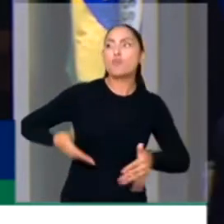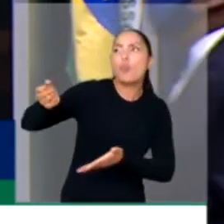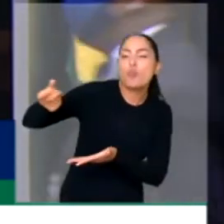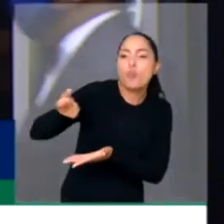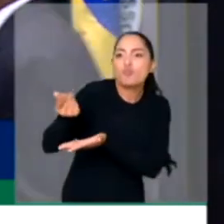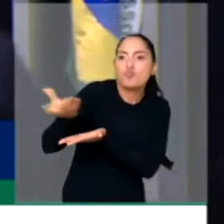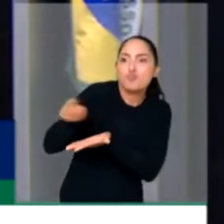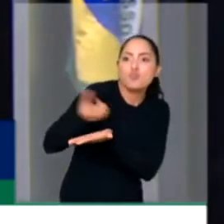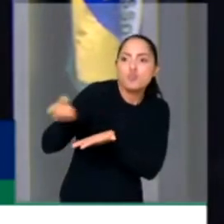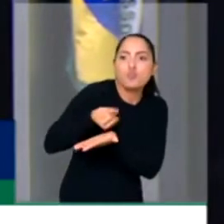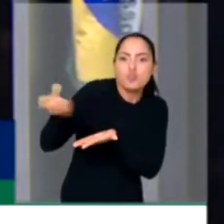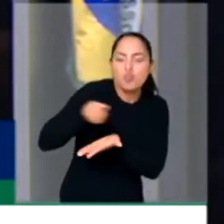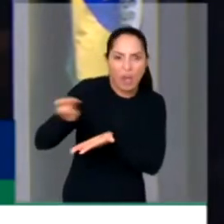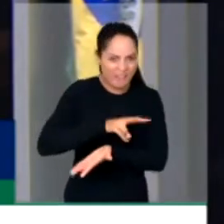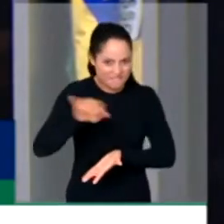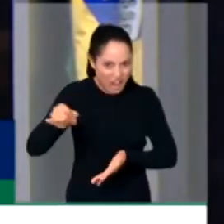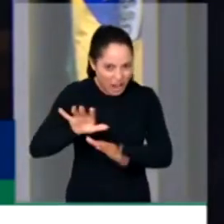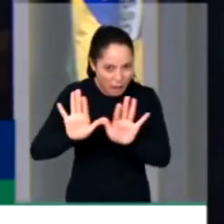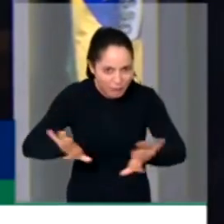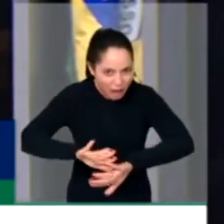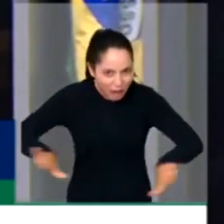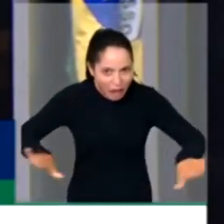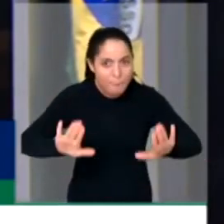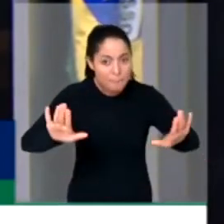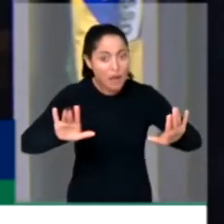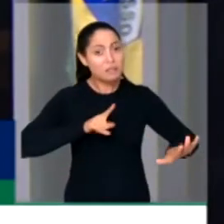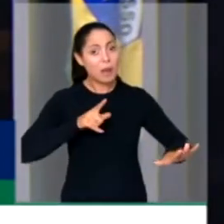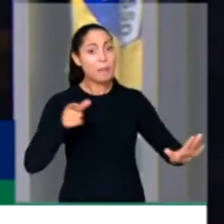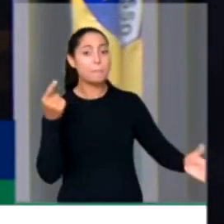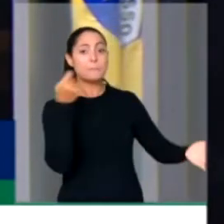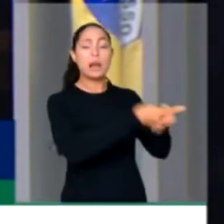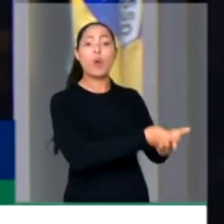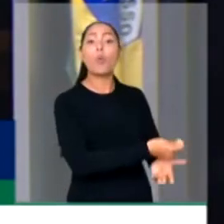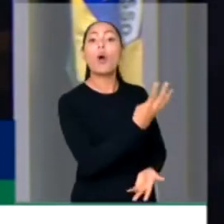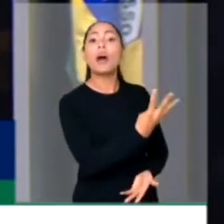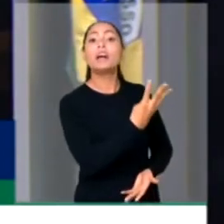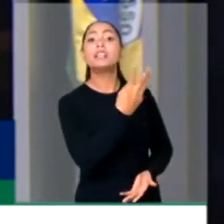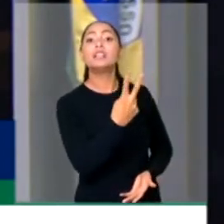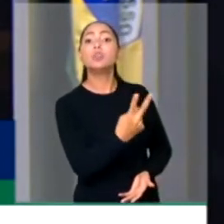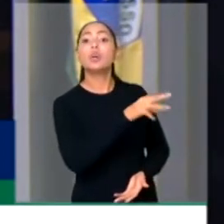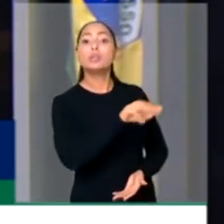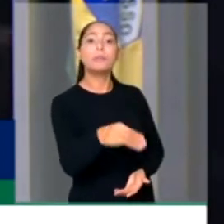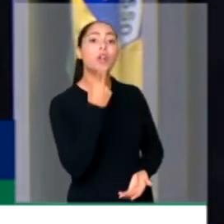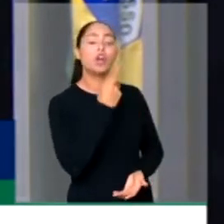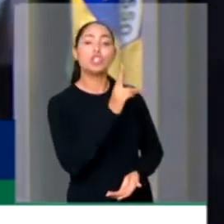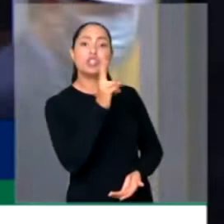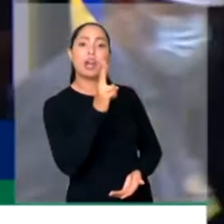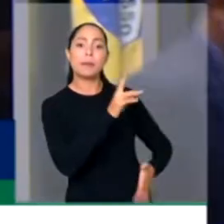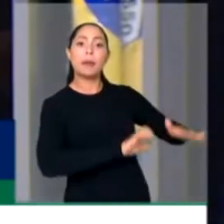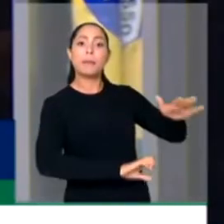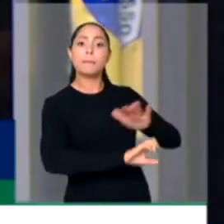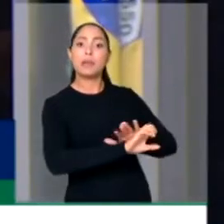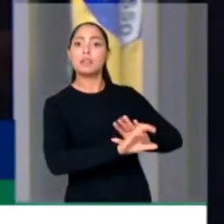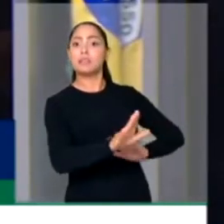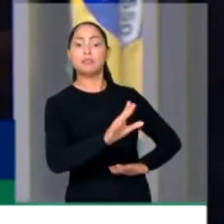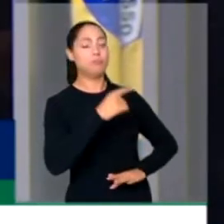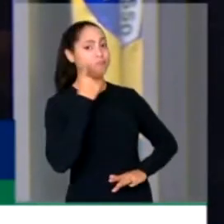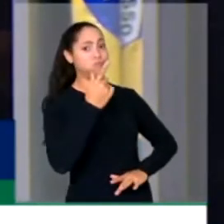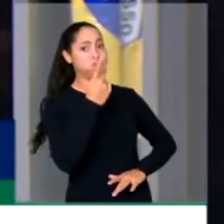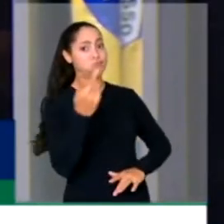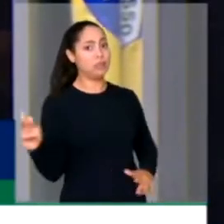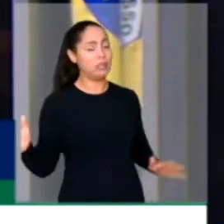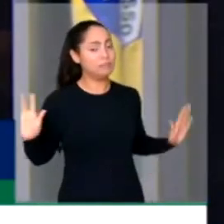reais para a empresa da esposa do seu advogado. Traiu quando disse que ia nomear um